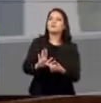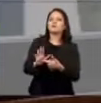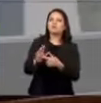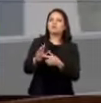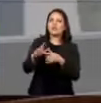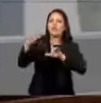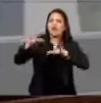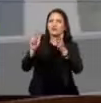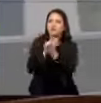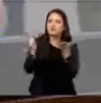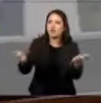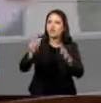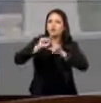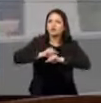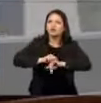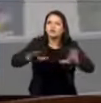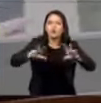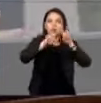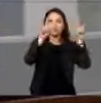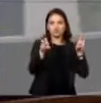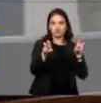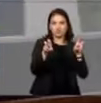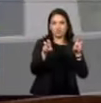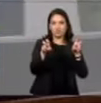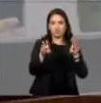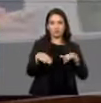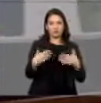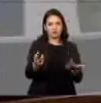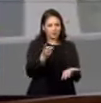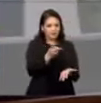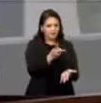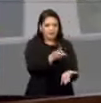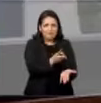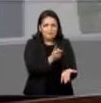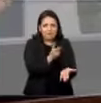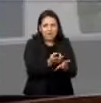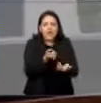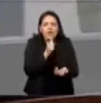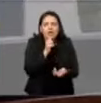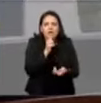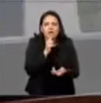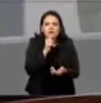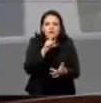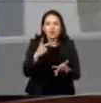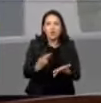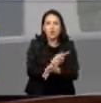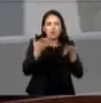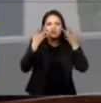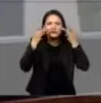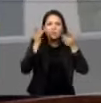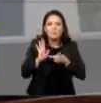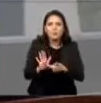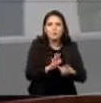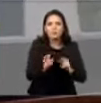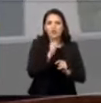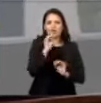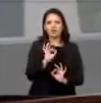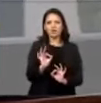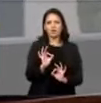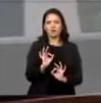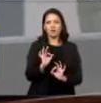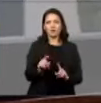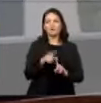Ou seja, mesmo que houvesse a peça, não era possível que o juiz proibisse a peça, mas foi proibida pelo título da peça, o que é